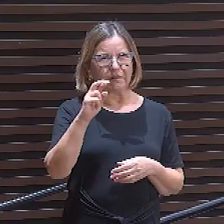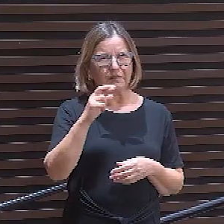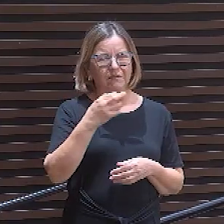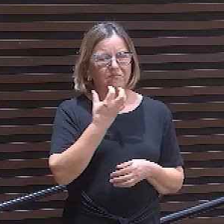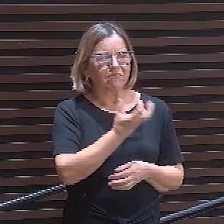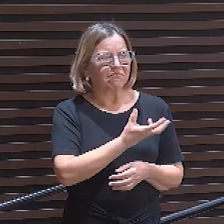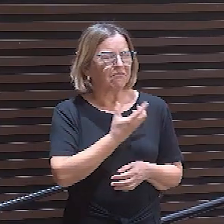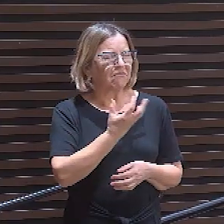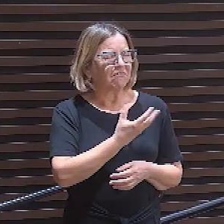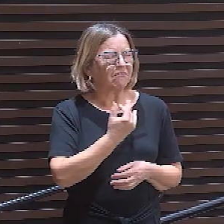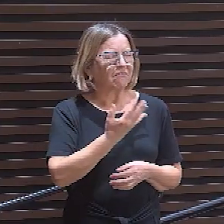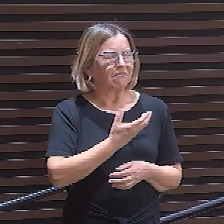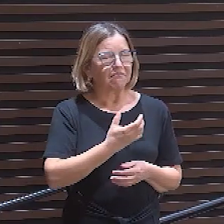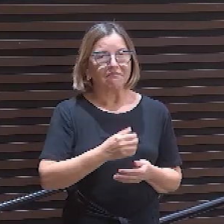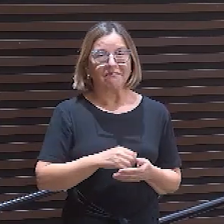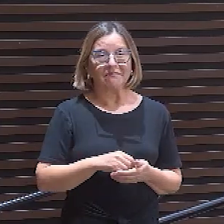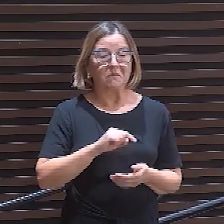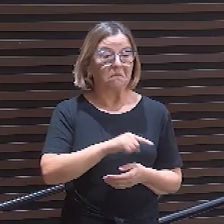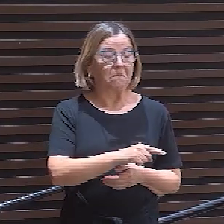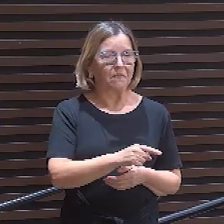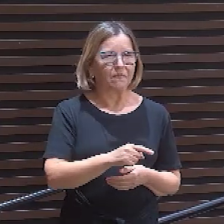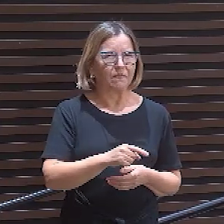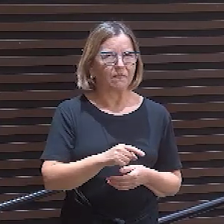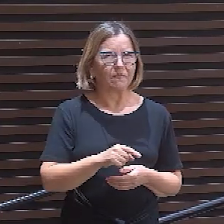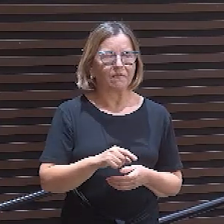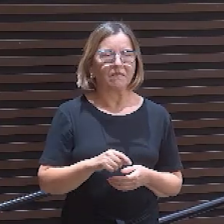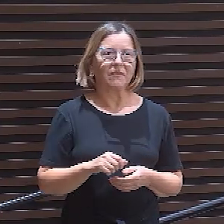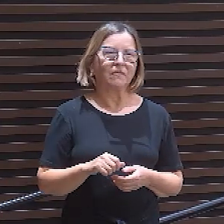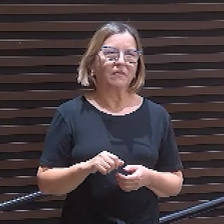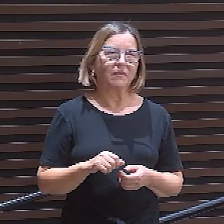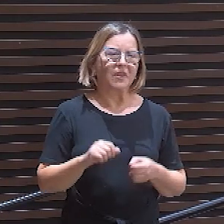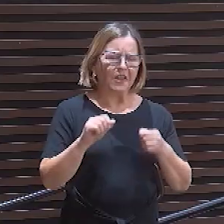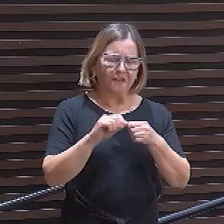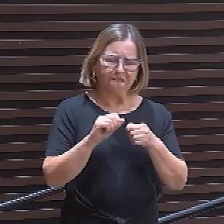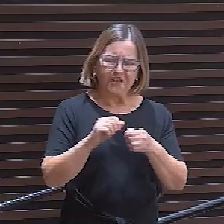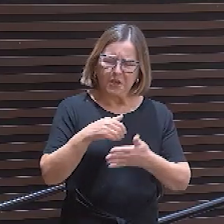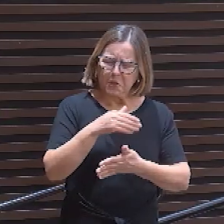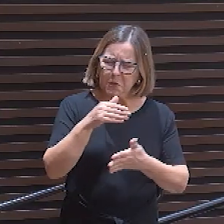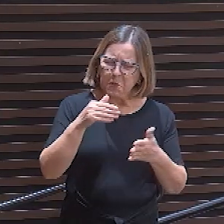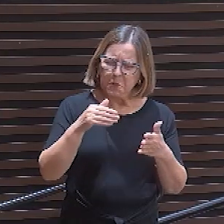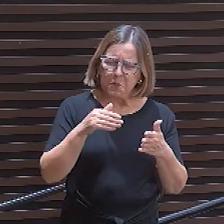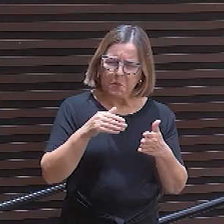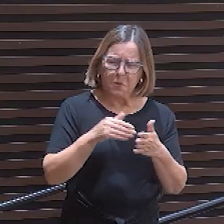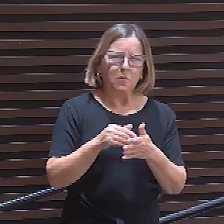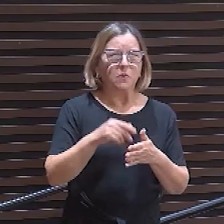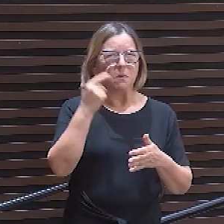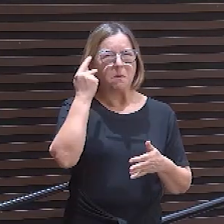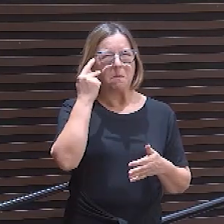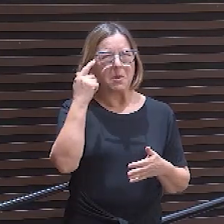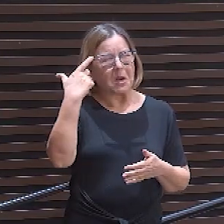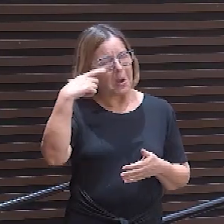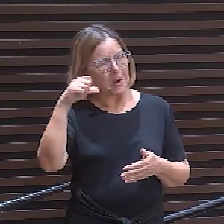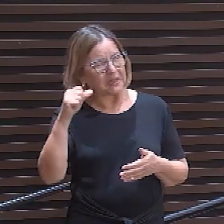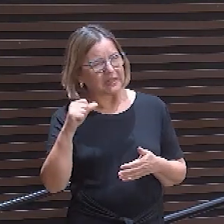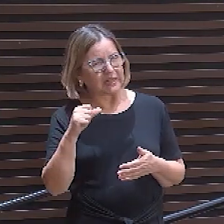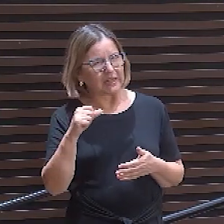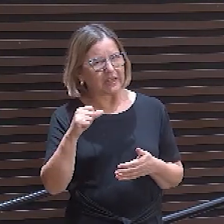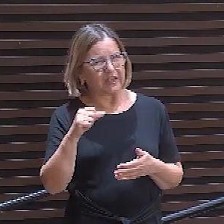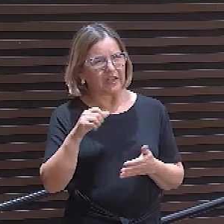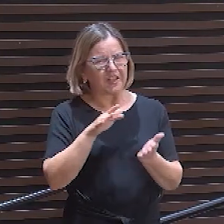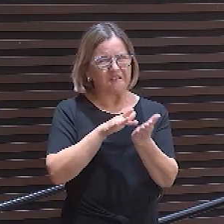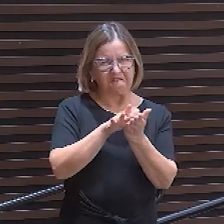ela. E fez de tudo. Fez-se de doente para que ela